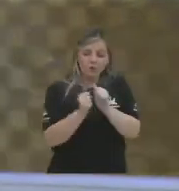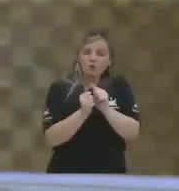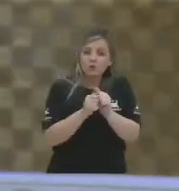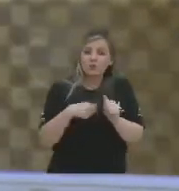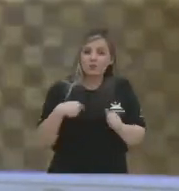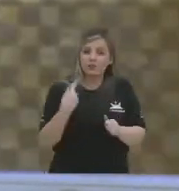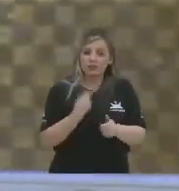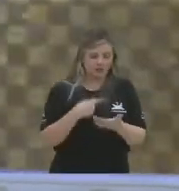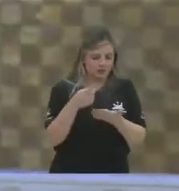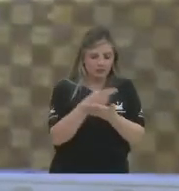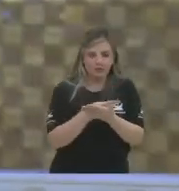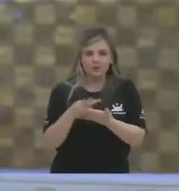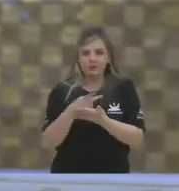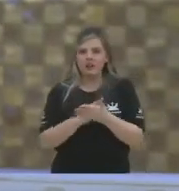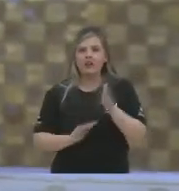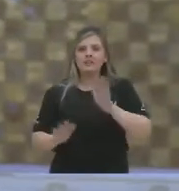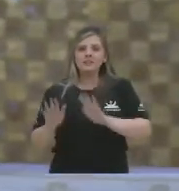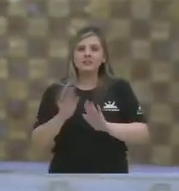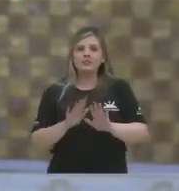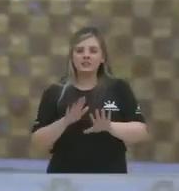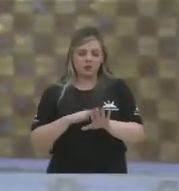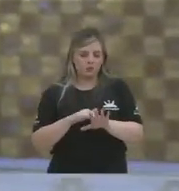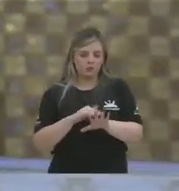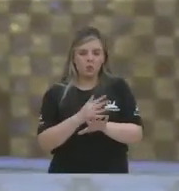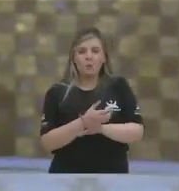muitas vezes não acontece a cura como a gente quer.